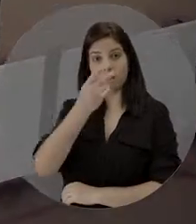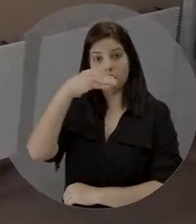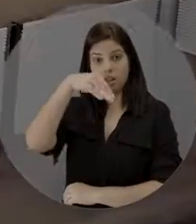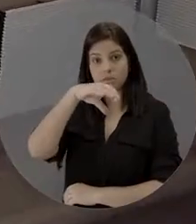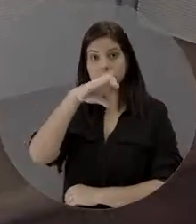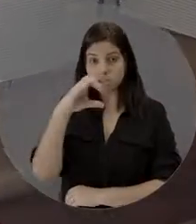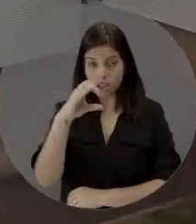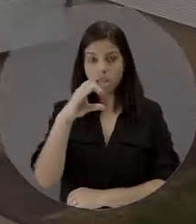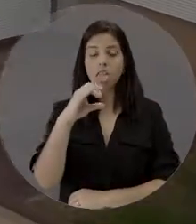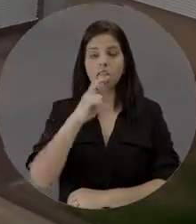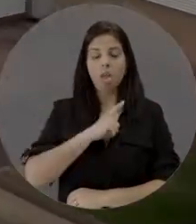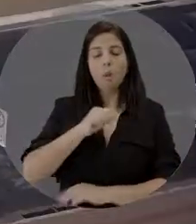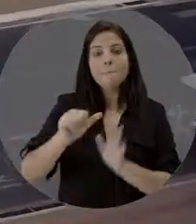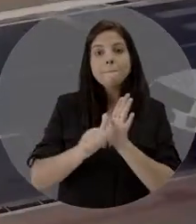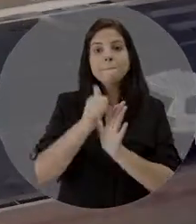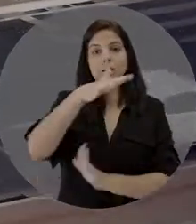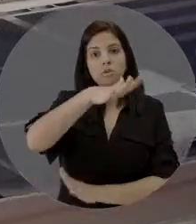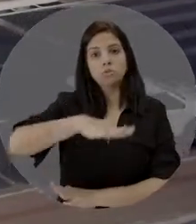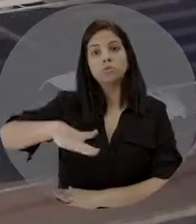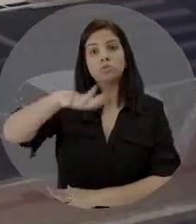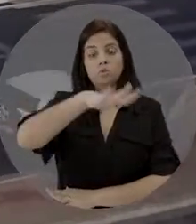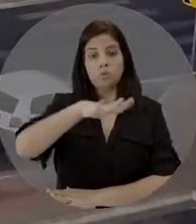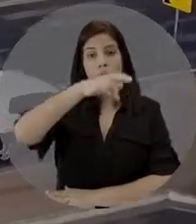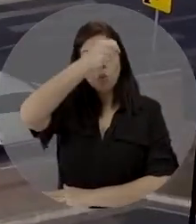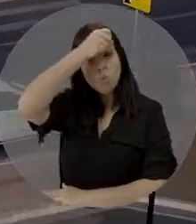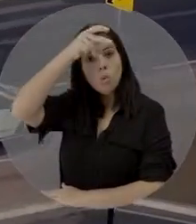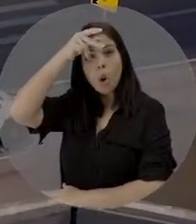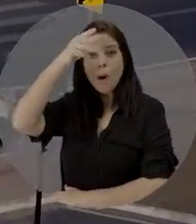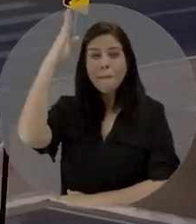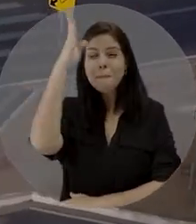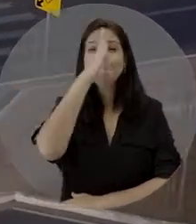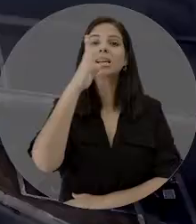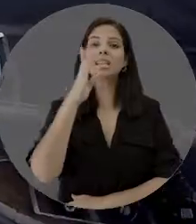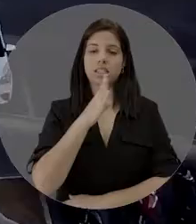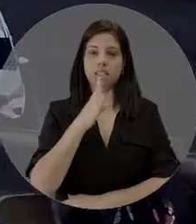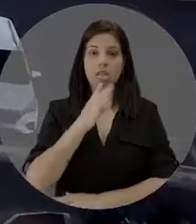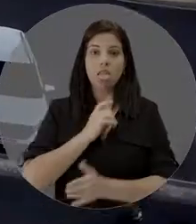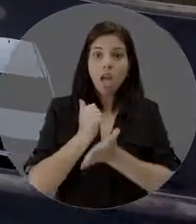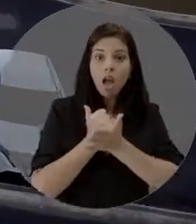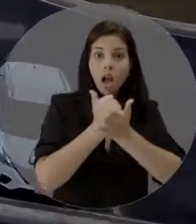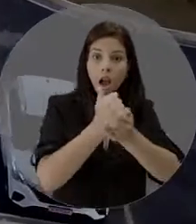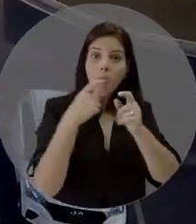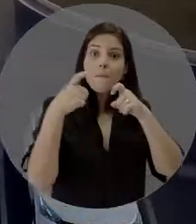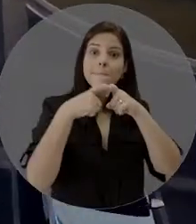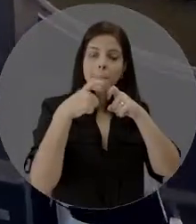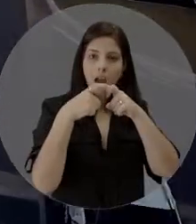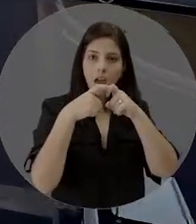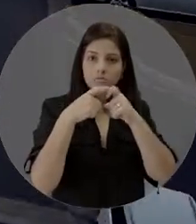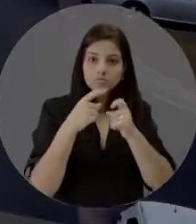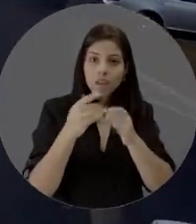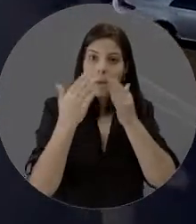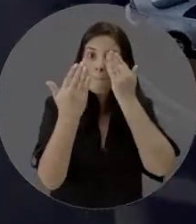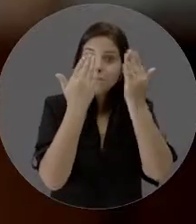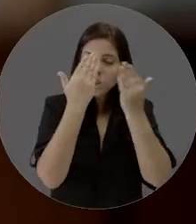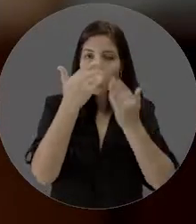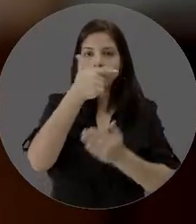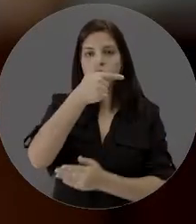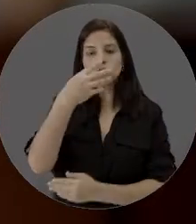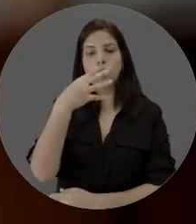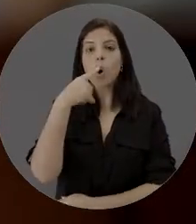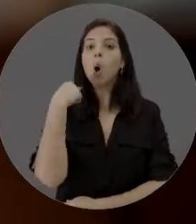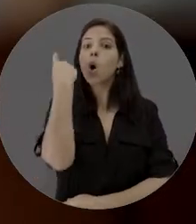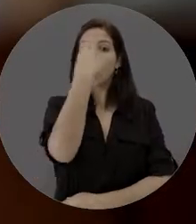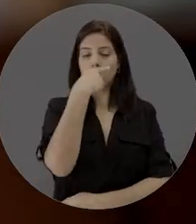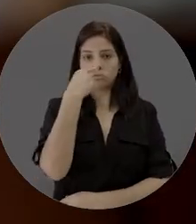No HMC, abrimos o primeiro espaço em um hospital público do Brasil, funcionando como suporte médico e apoio psicológico